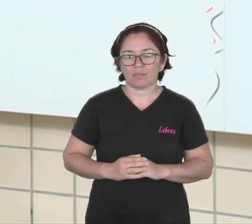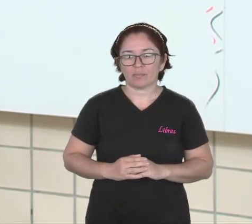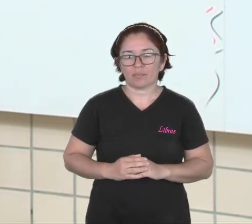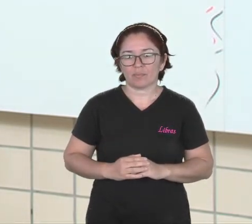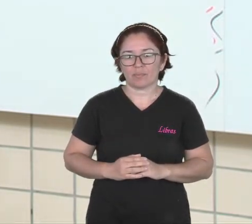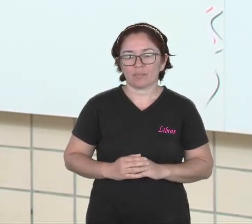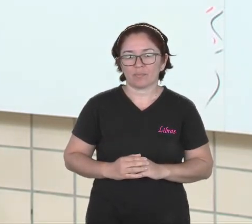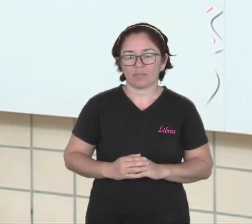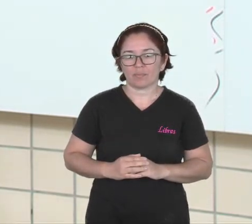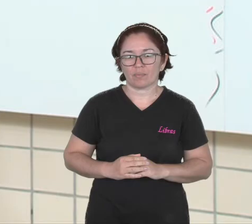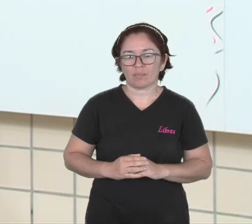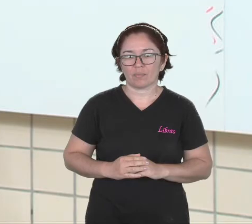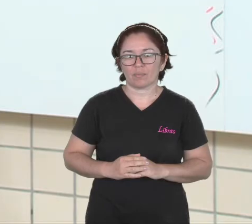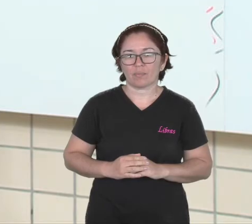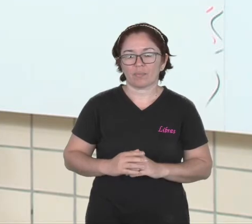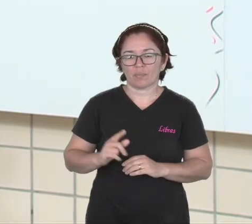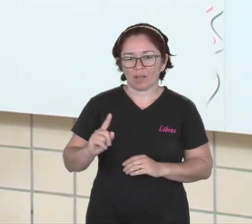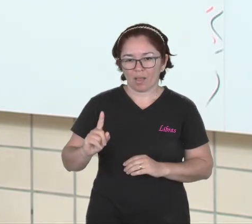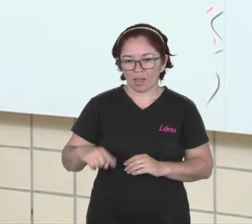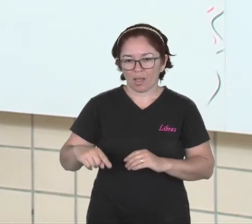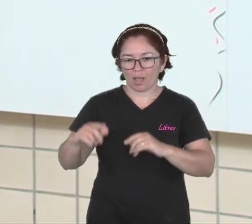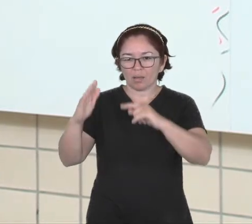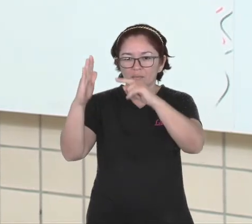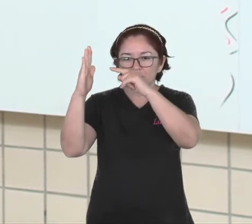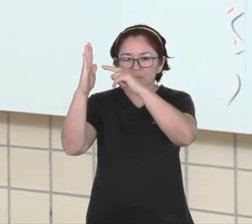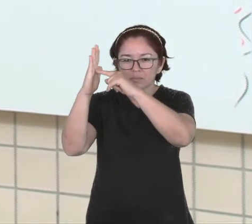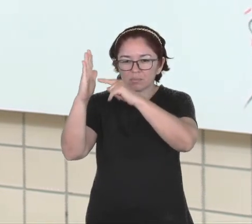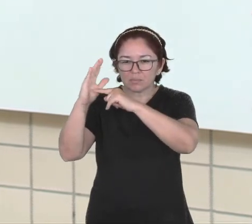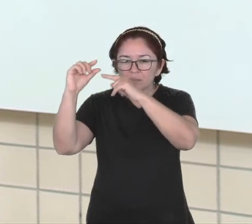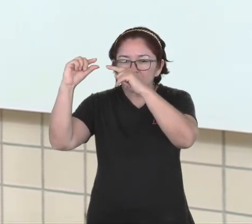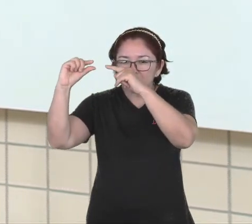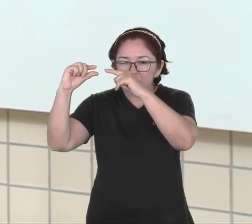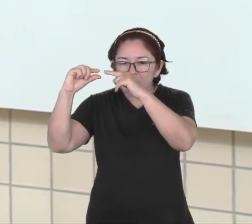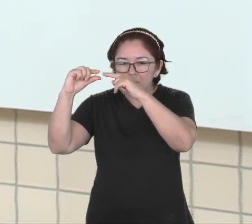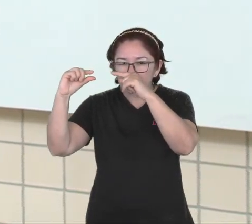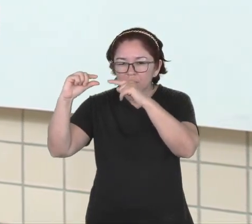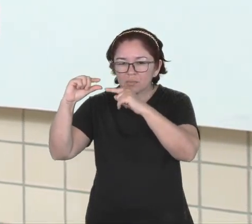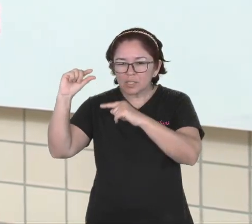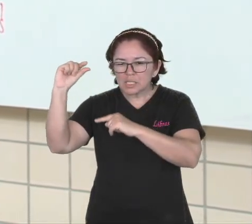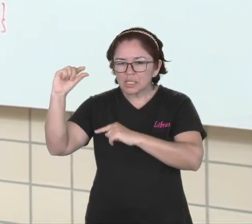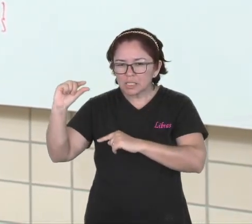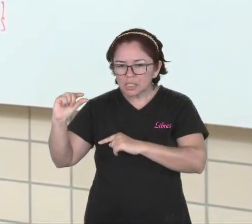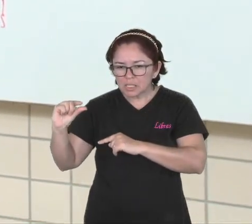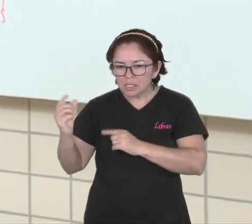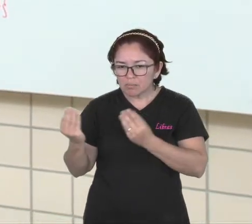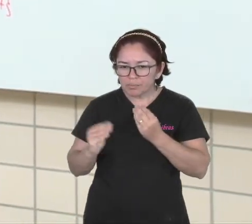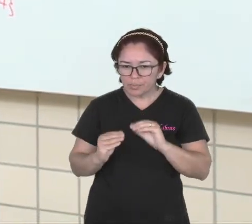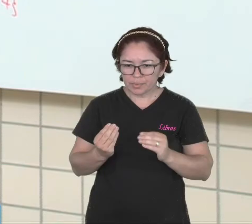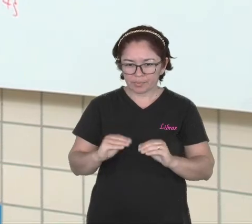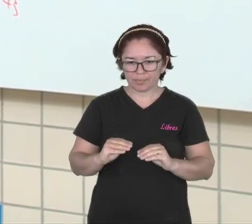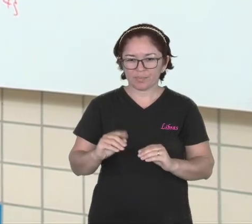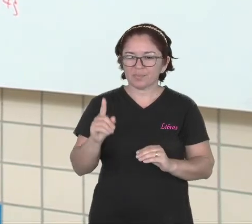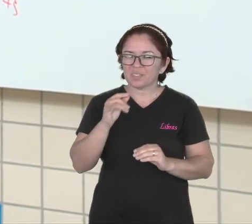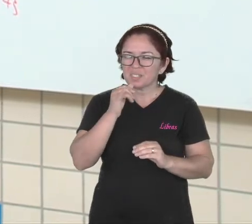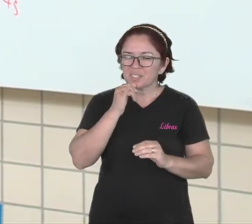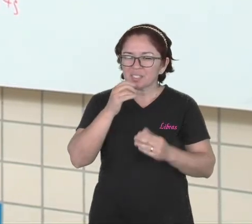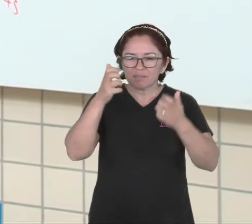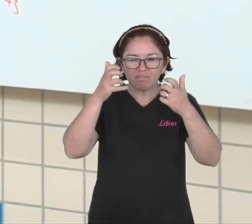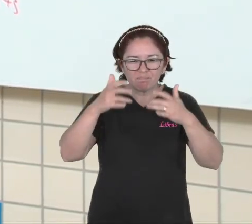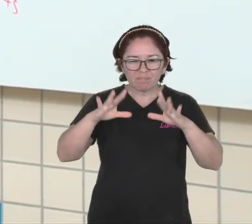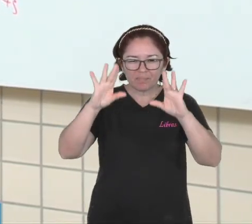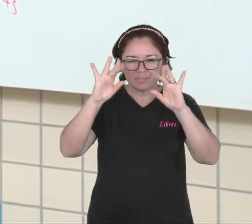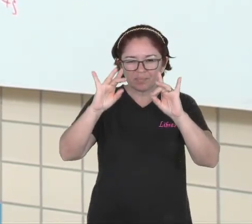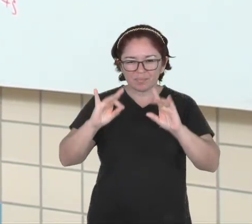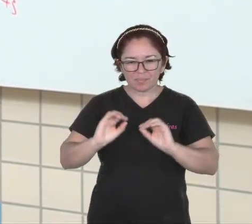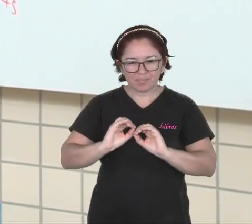efetivamente foram utilizados. Então, aqui fica o exemplo claro para vocês, bem explicadinho, passo a passo. E